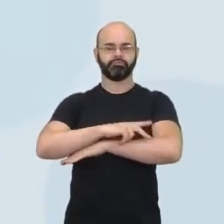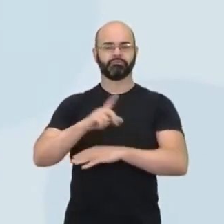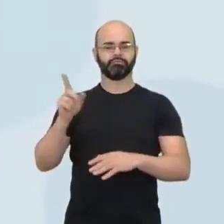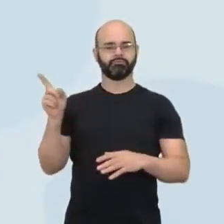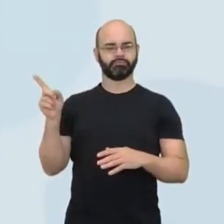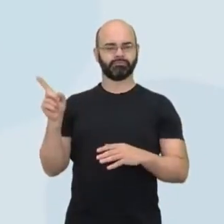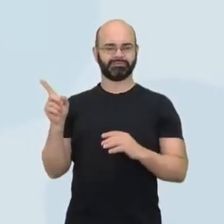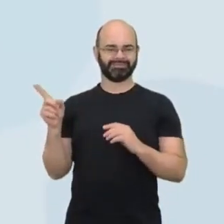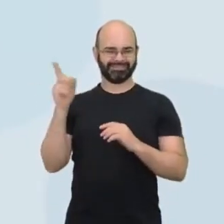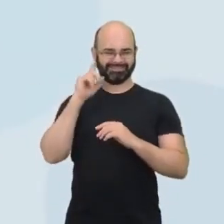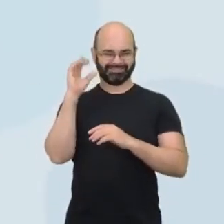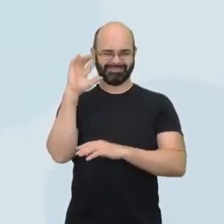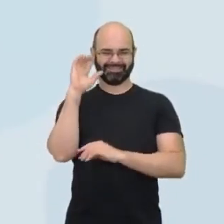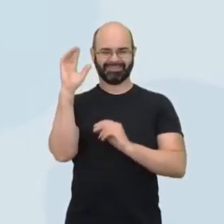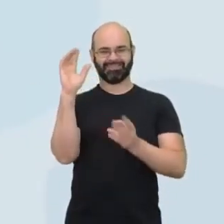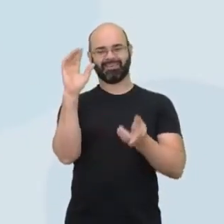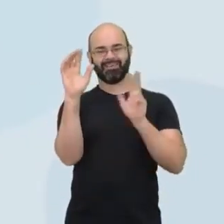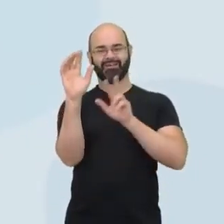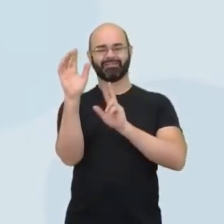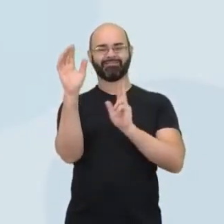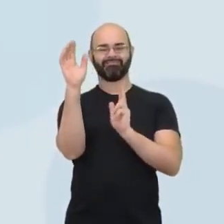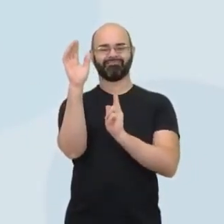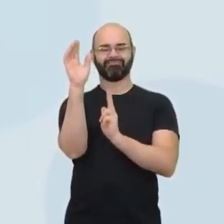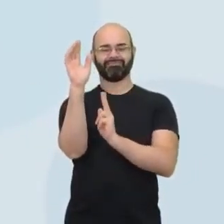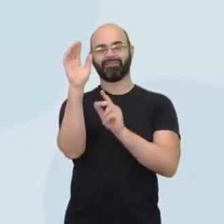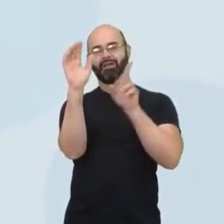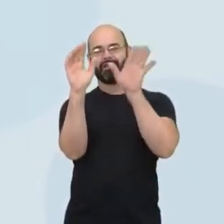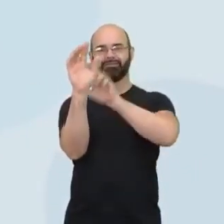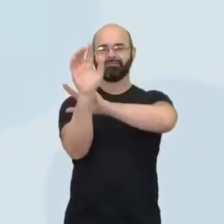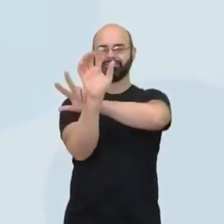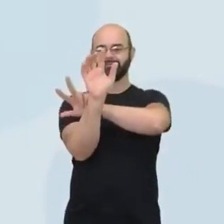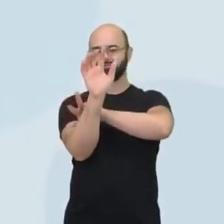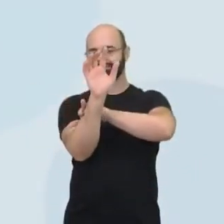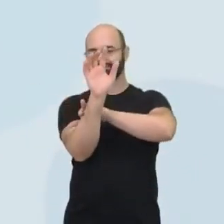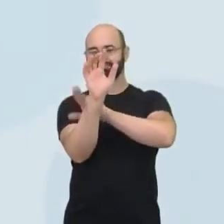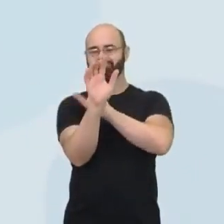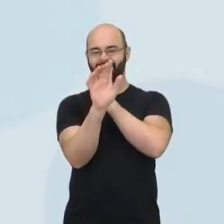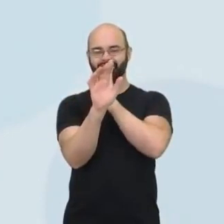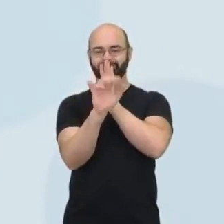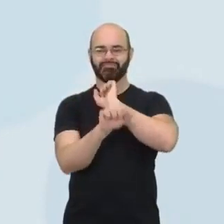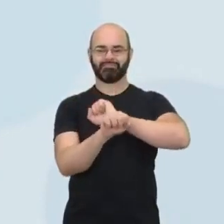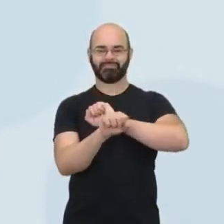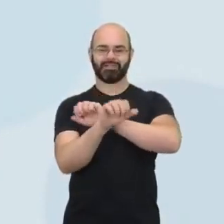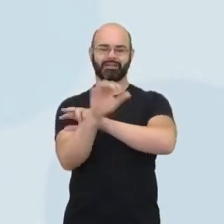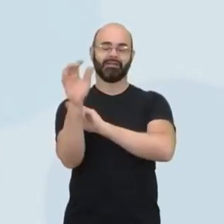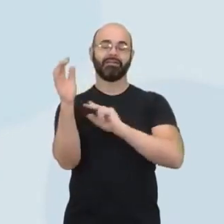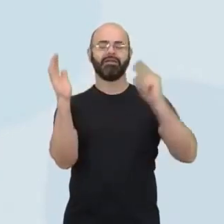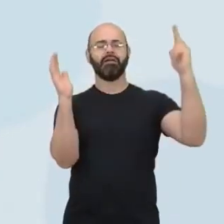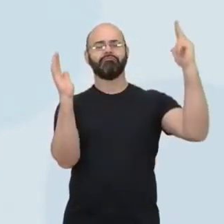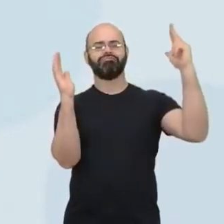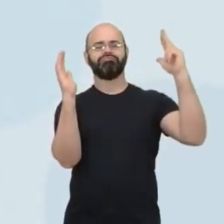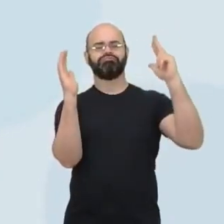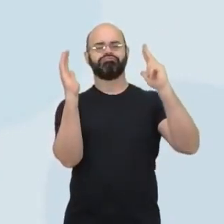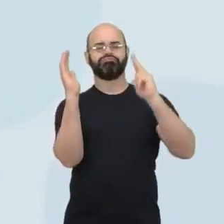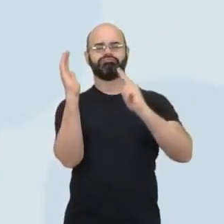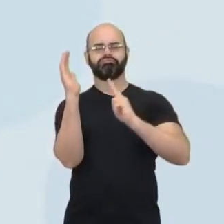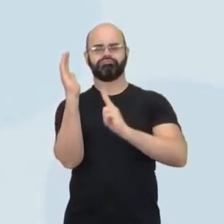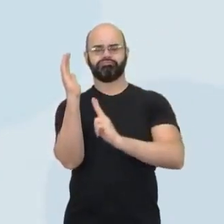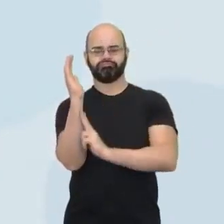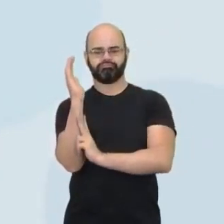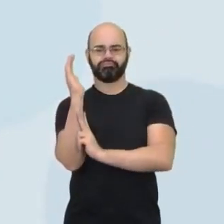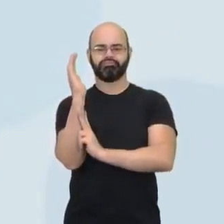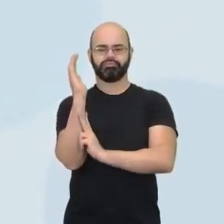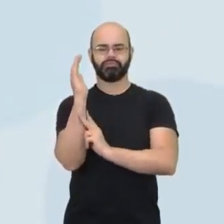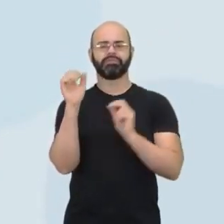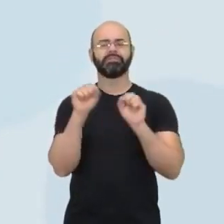paradinho do outro lado, não sei se vocês estão vendo ali. E aí eu quero saber quais são os sistemas do corpo. O que você imaginar aí e dê uma